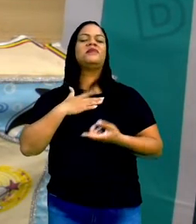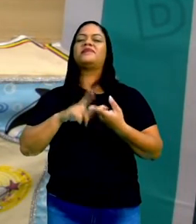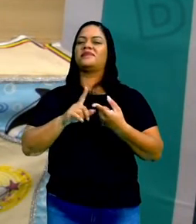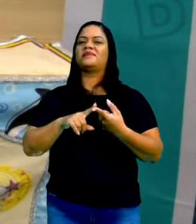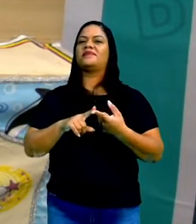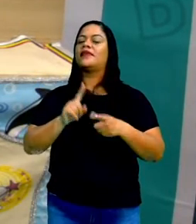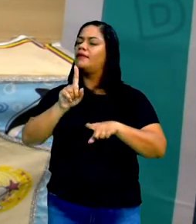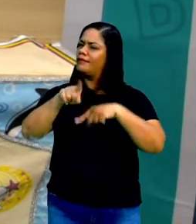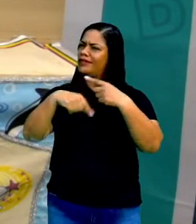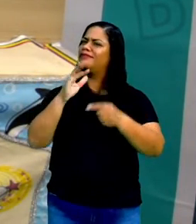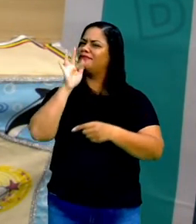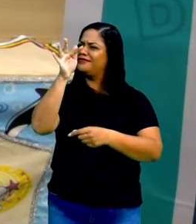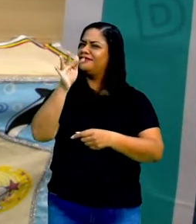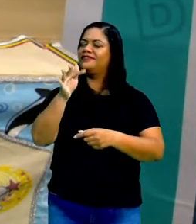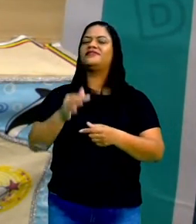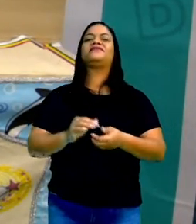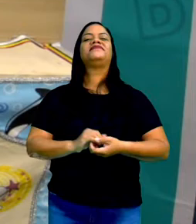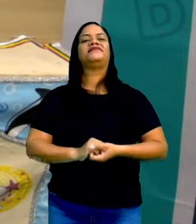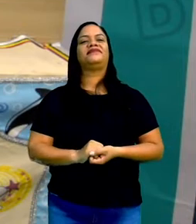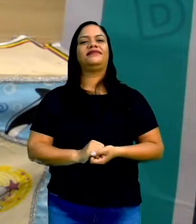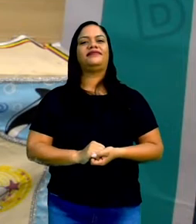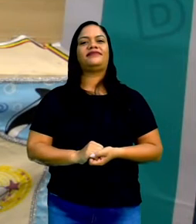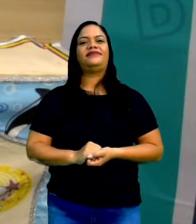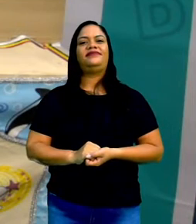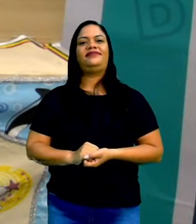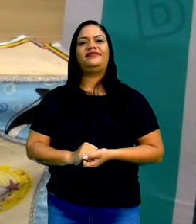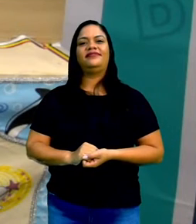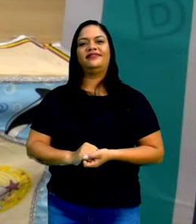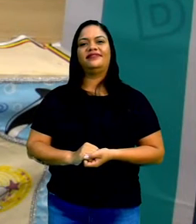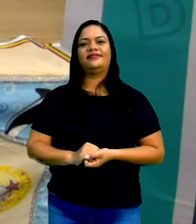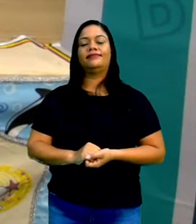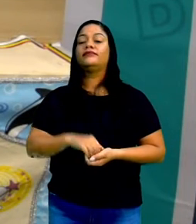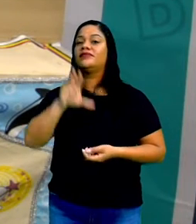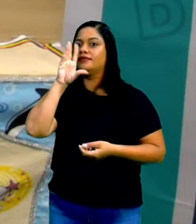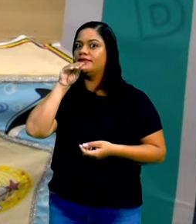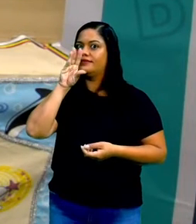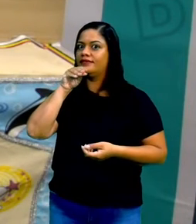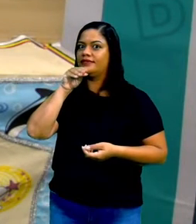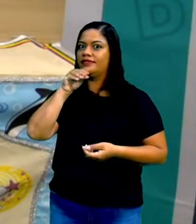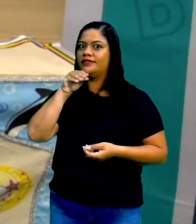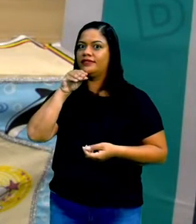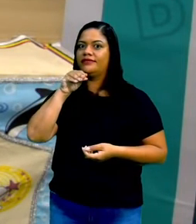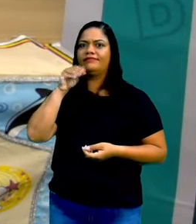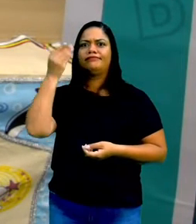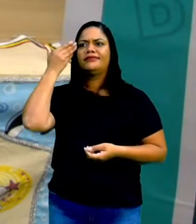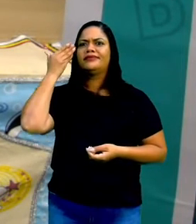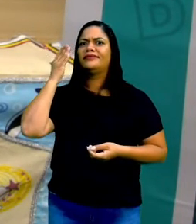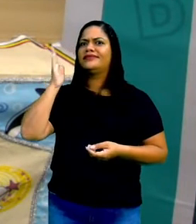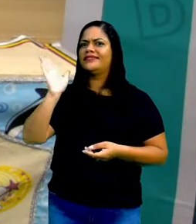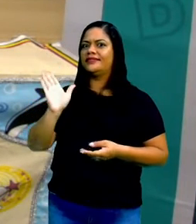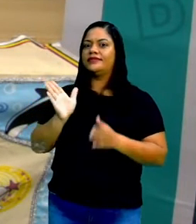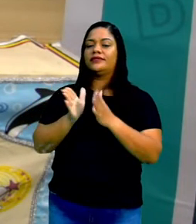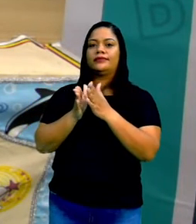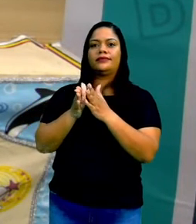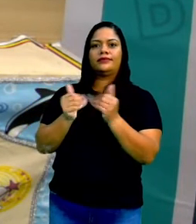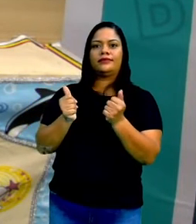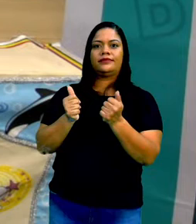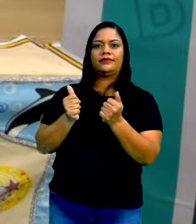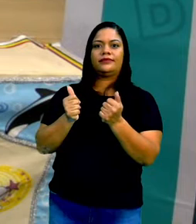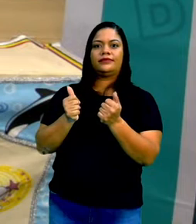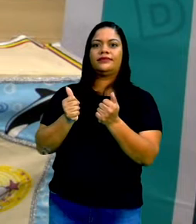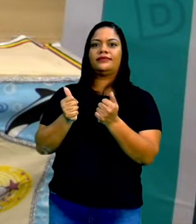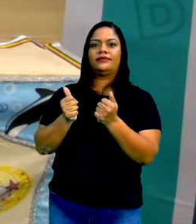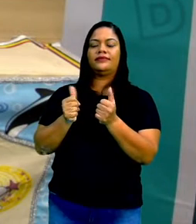É, mas vai aparecer. Vamos lá, vamos terminar a nossa história, né? O patinho não sabia como pedir